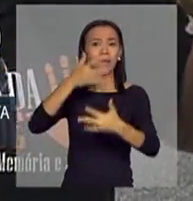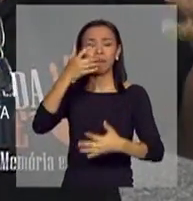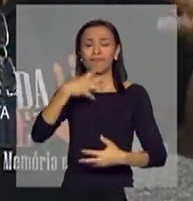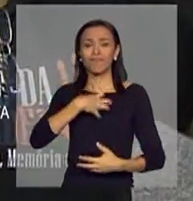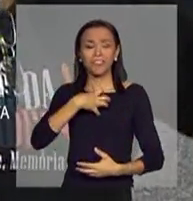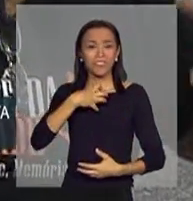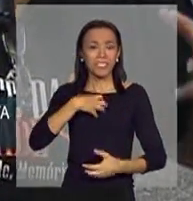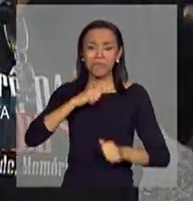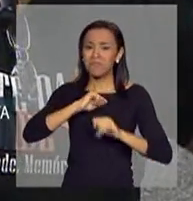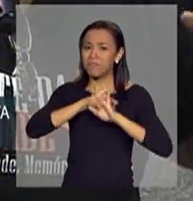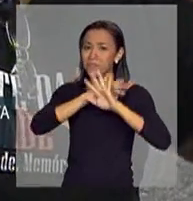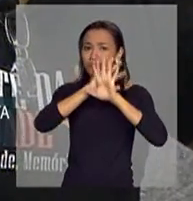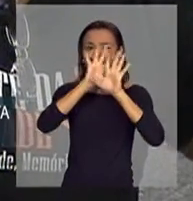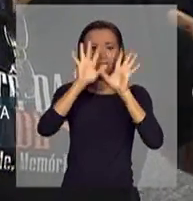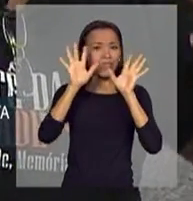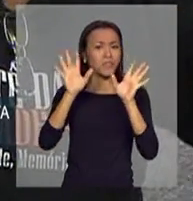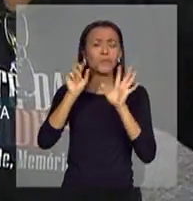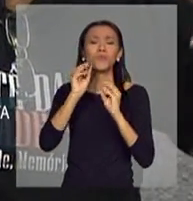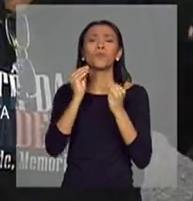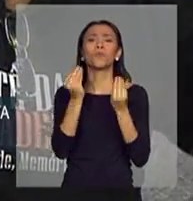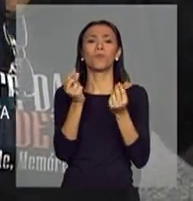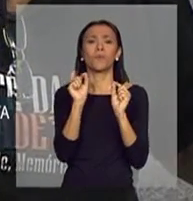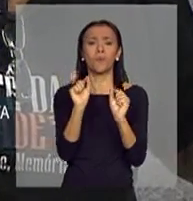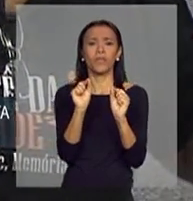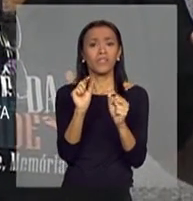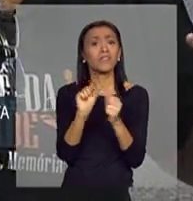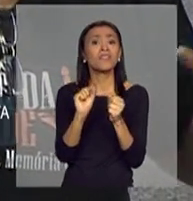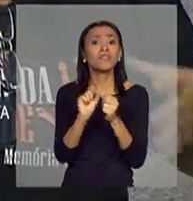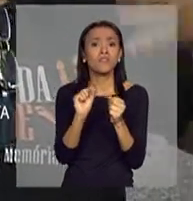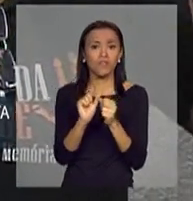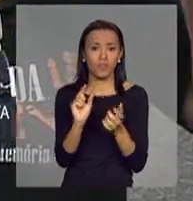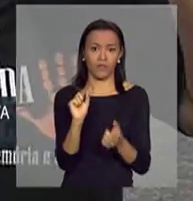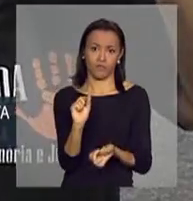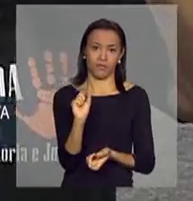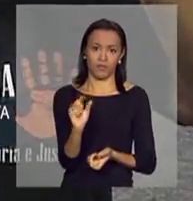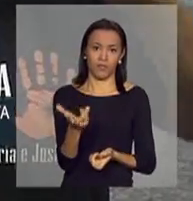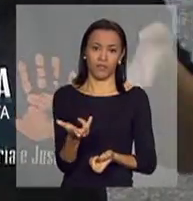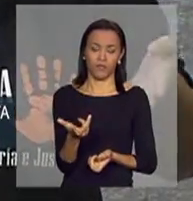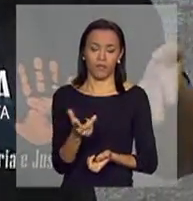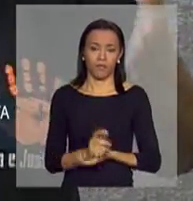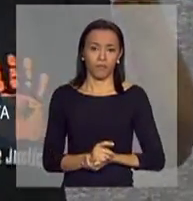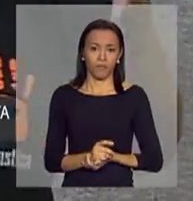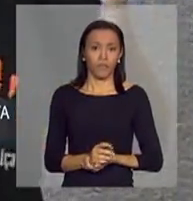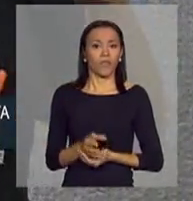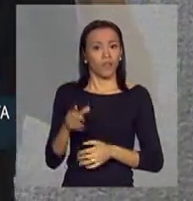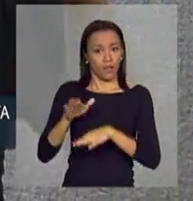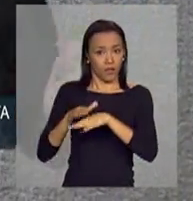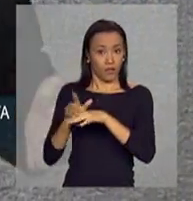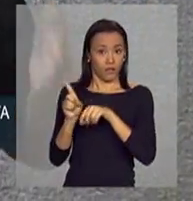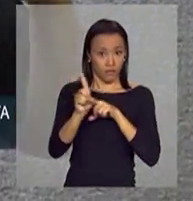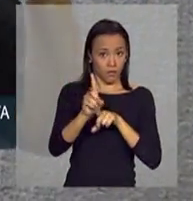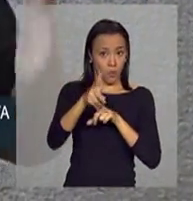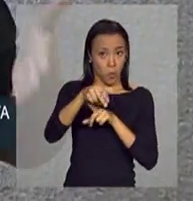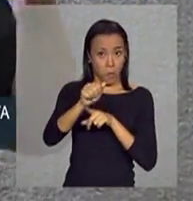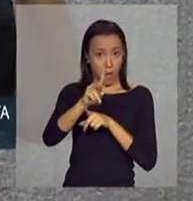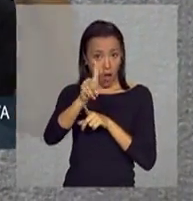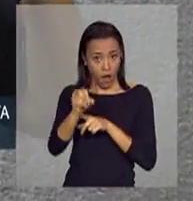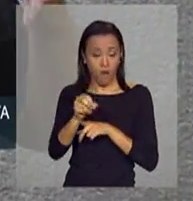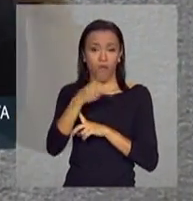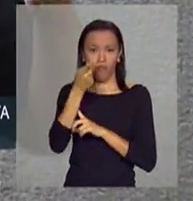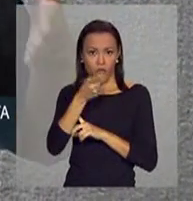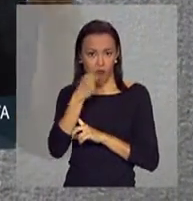esclarecido sobre o que está sendo feito a respeito deles. O doutor Paulo Sérgio Pinheiro falou que